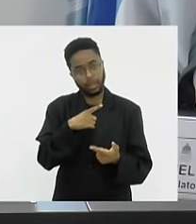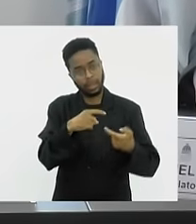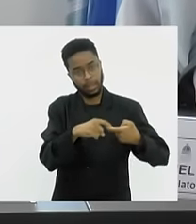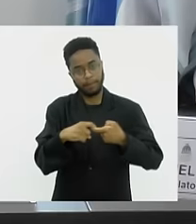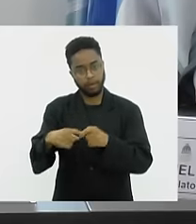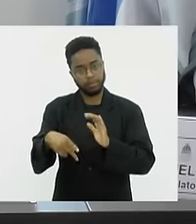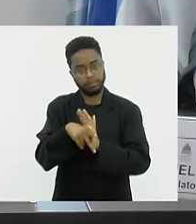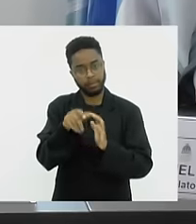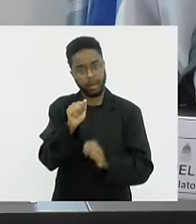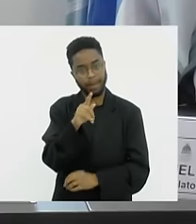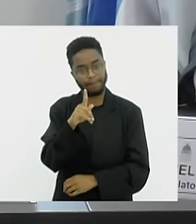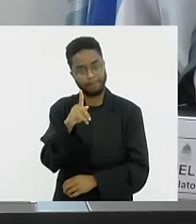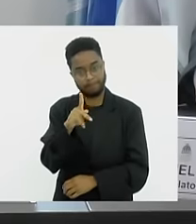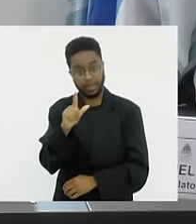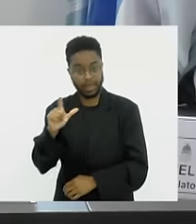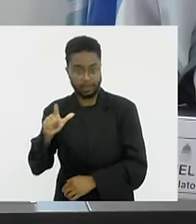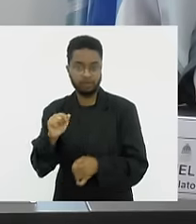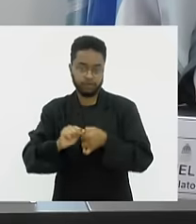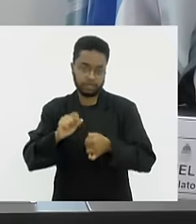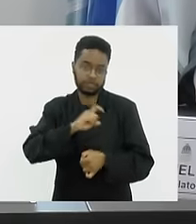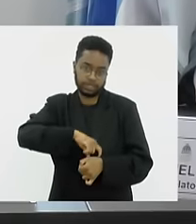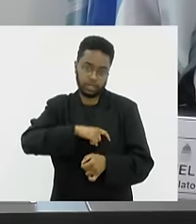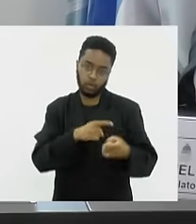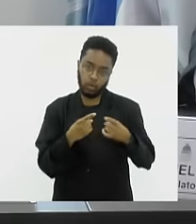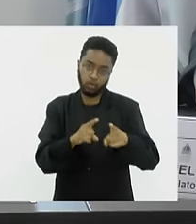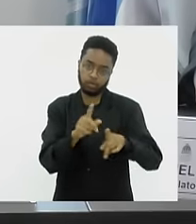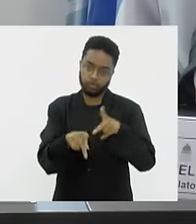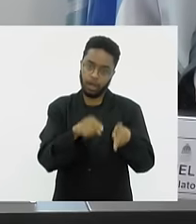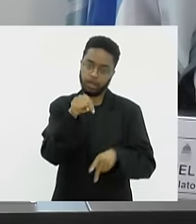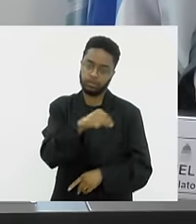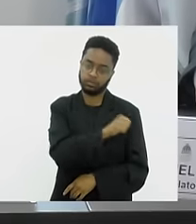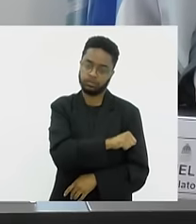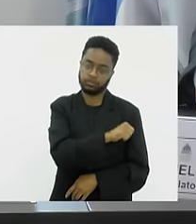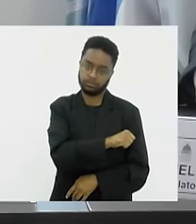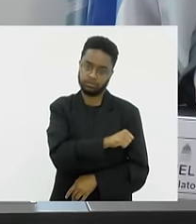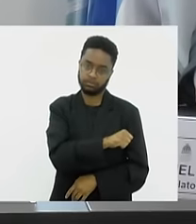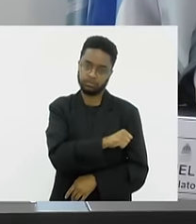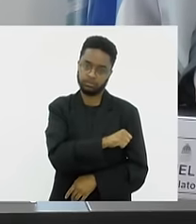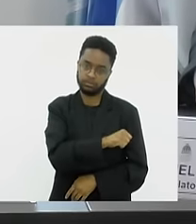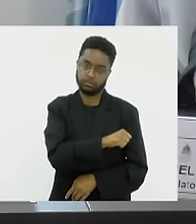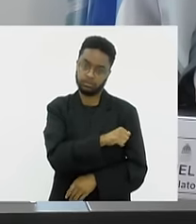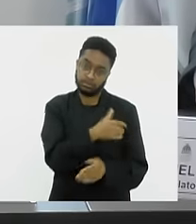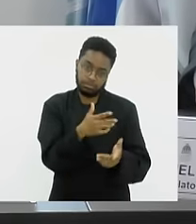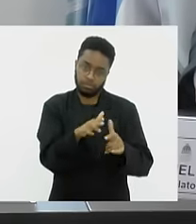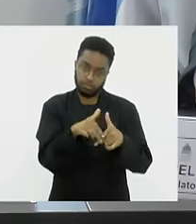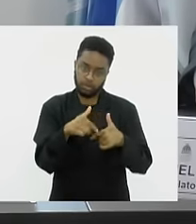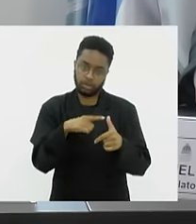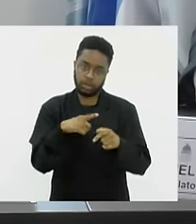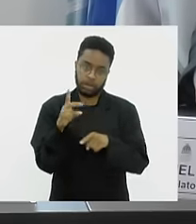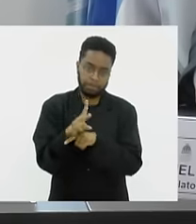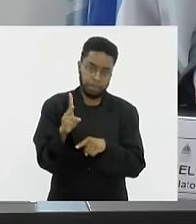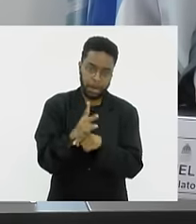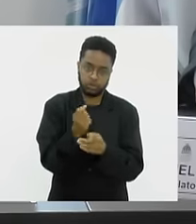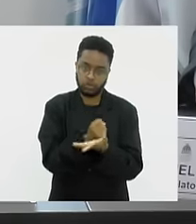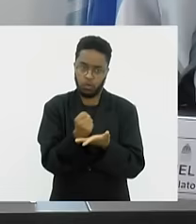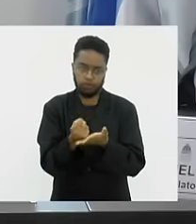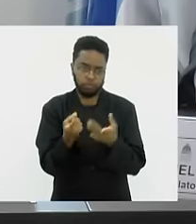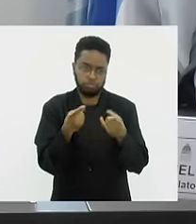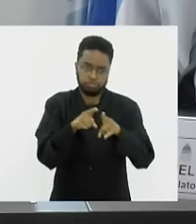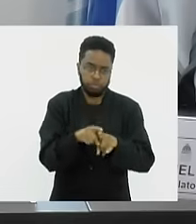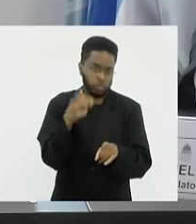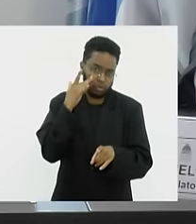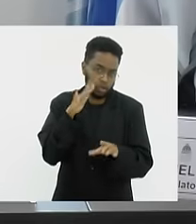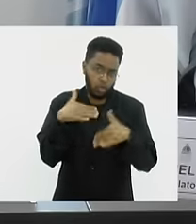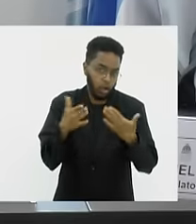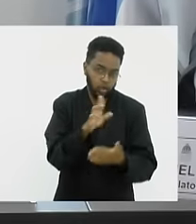PL fazendo alguma sacanagem com algum cidadão do Rio de Janeiro. A título desse empréstimo, desse convênio, seja lá que diabo o senhor